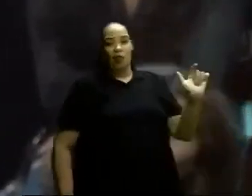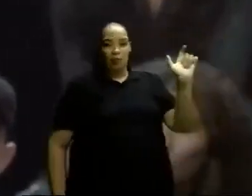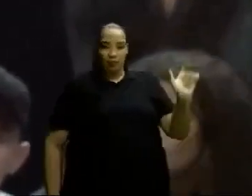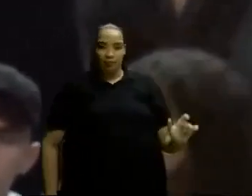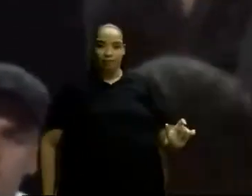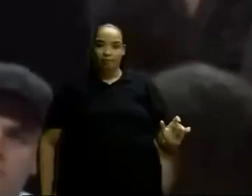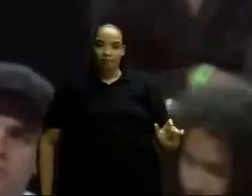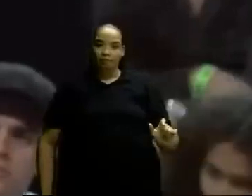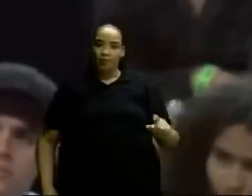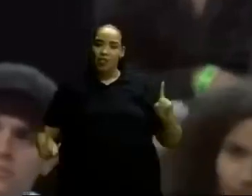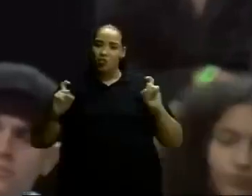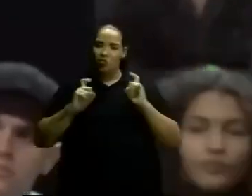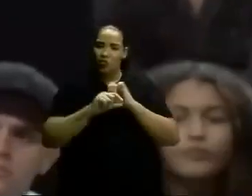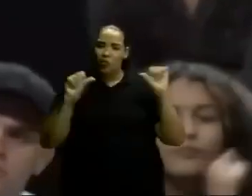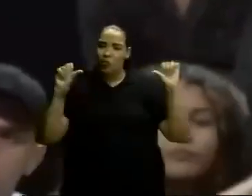Sabe o que ainda é mais difícil?